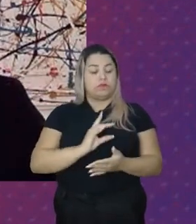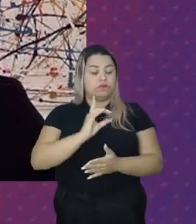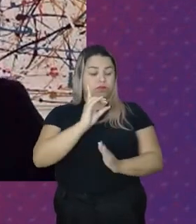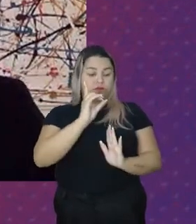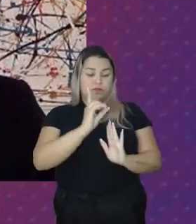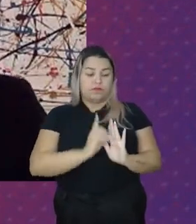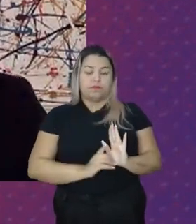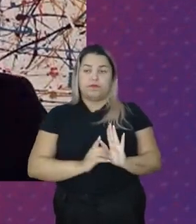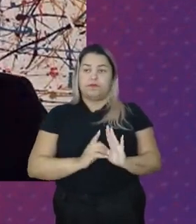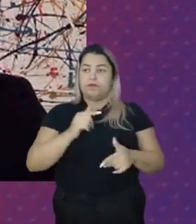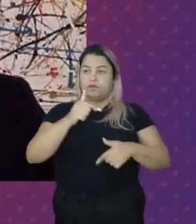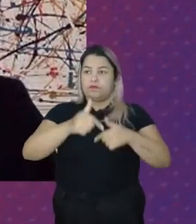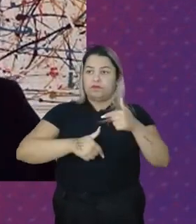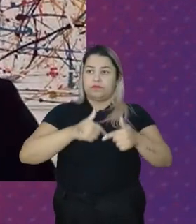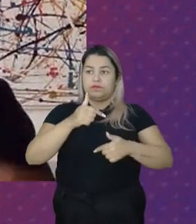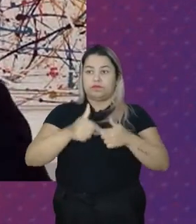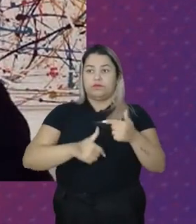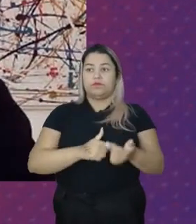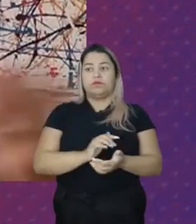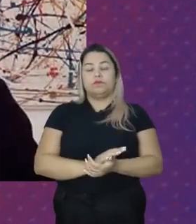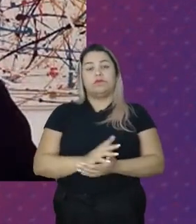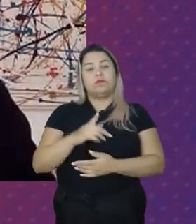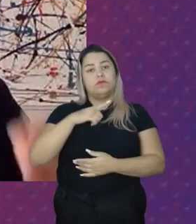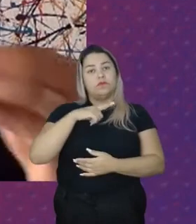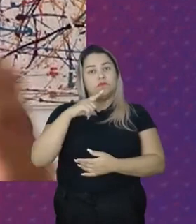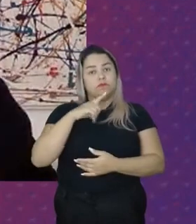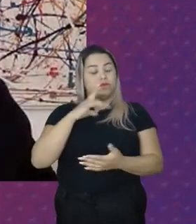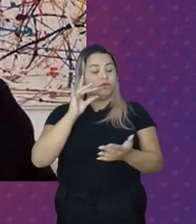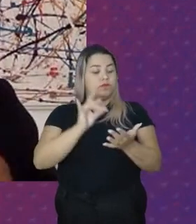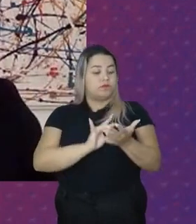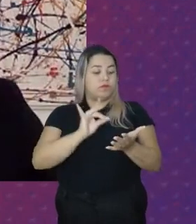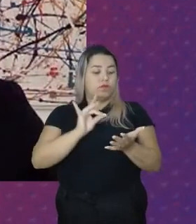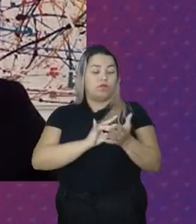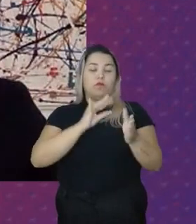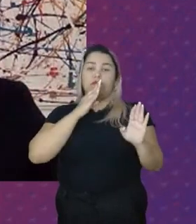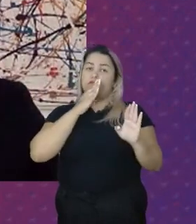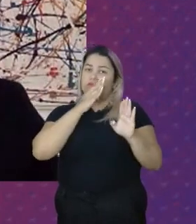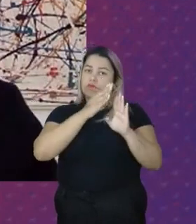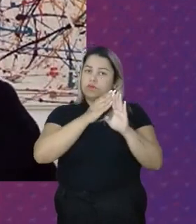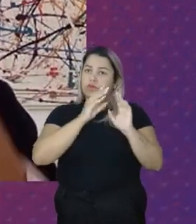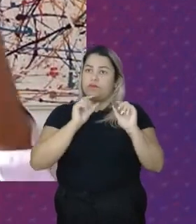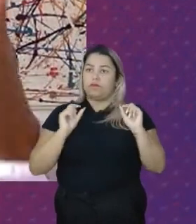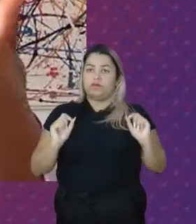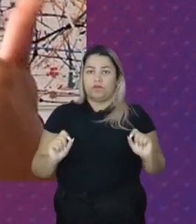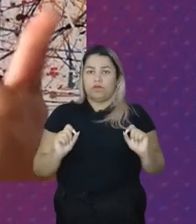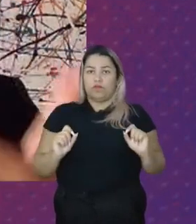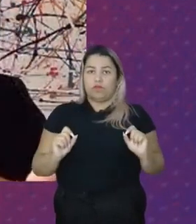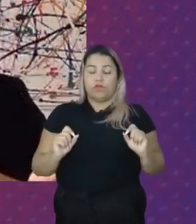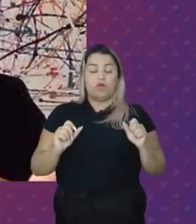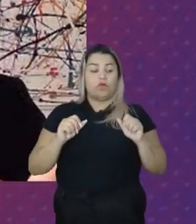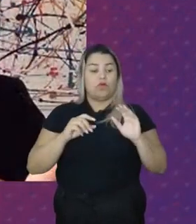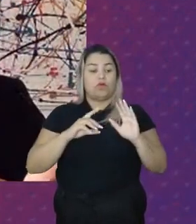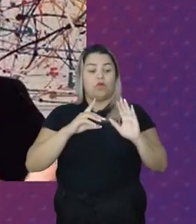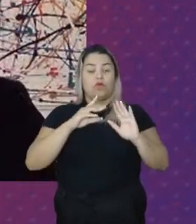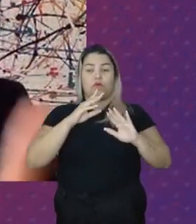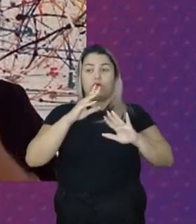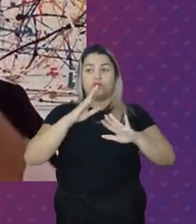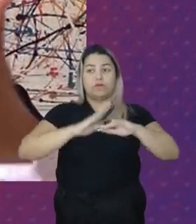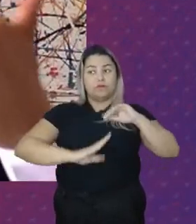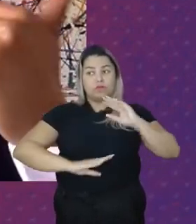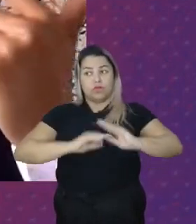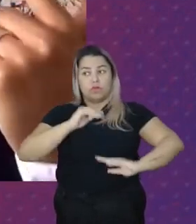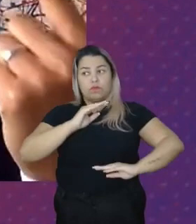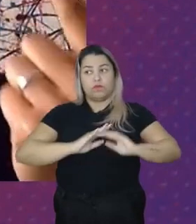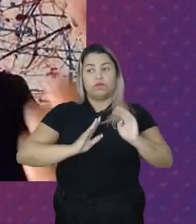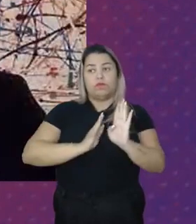direitos a essas trabalhadoras. Elas tinham, de fato, como principal objetivo o disciplinamento dessa mão de